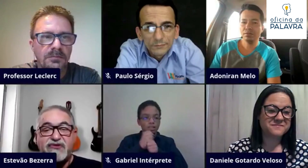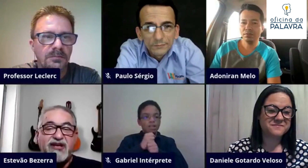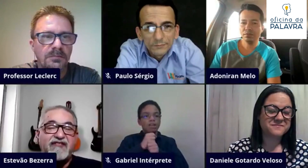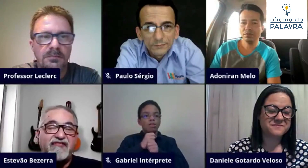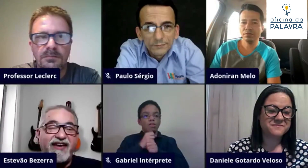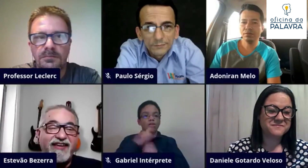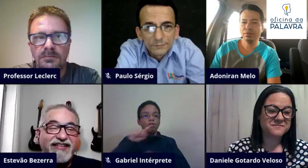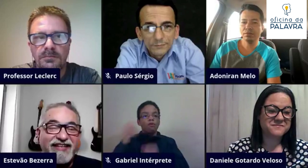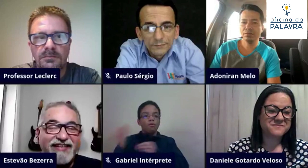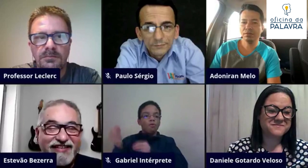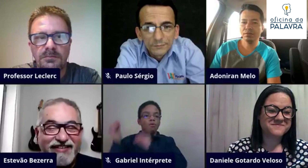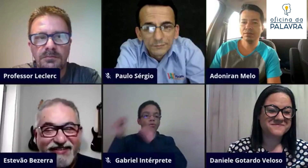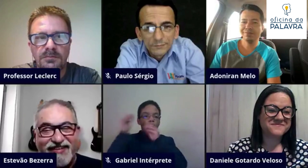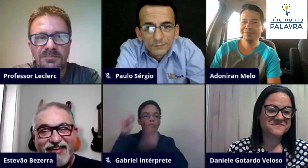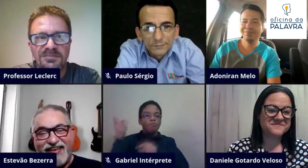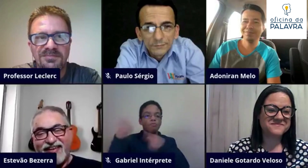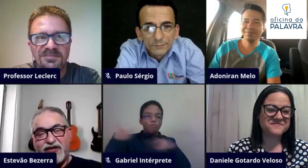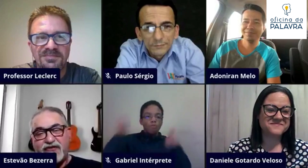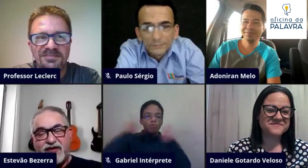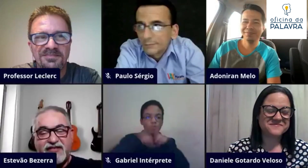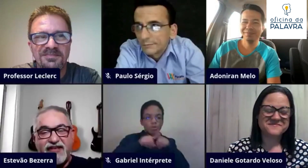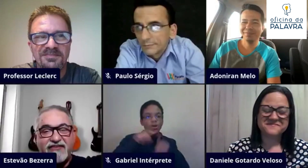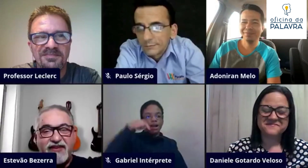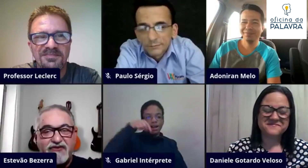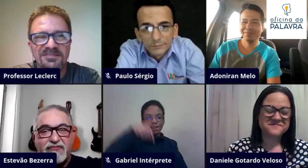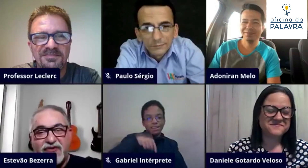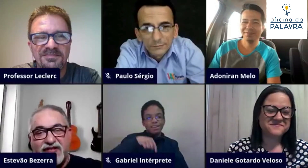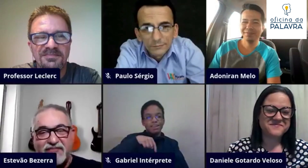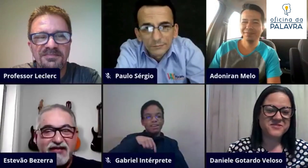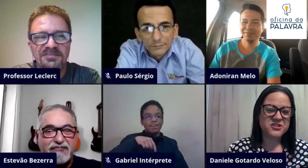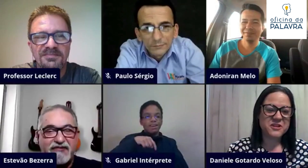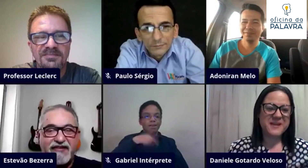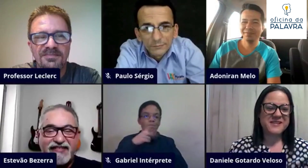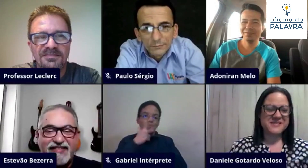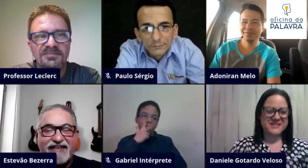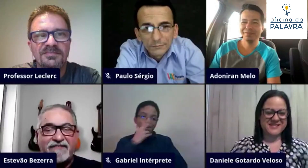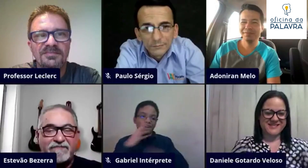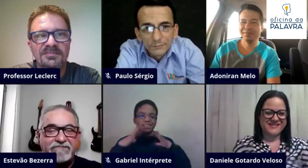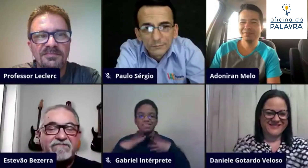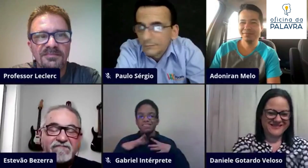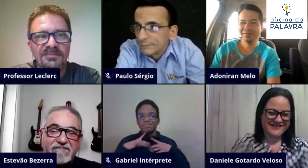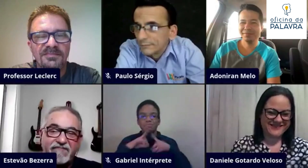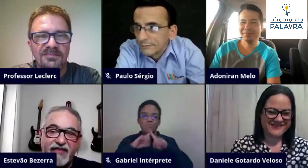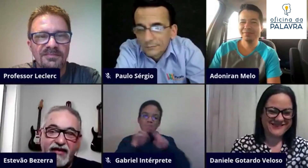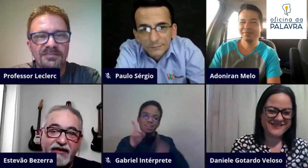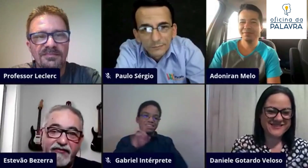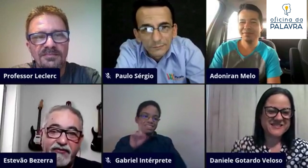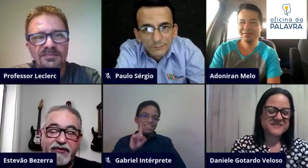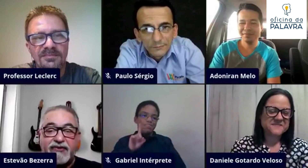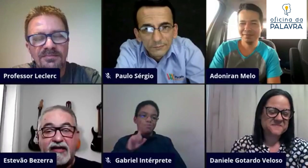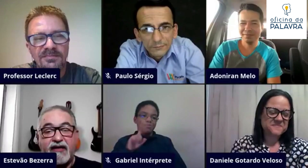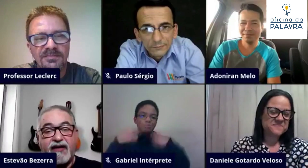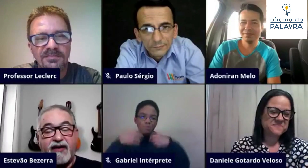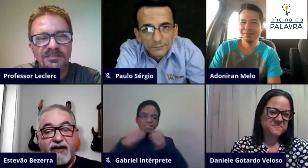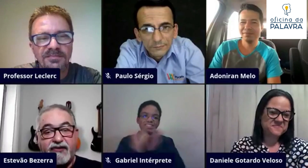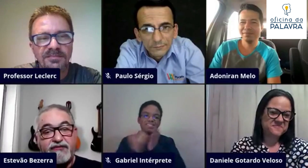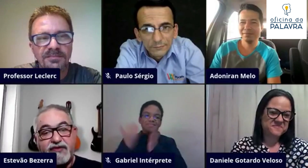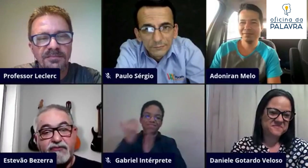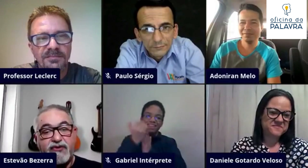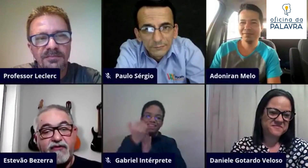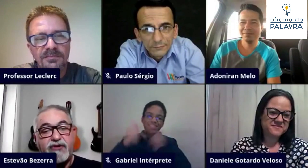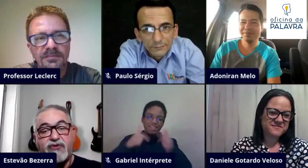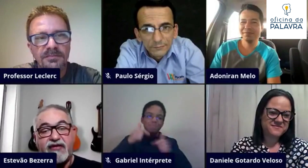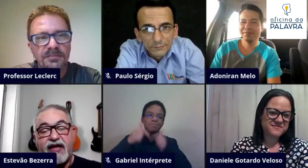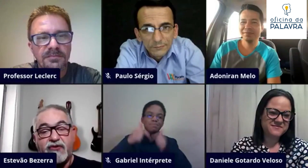achamos que íamos tirar férias. Deus falou assim, não, tem alguma coisa a mais para fazer. E aí foi quando